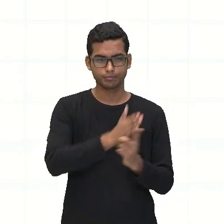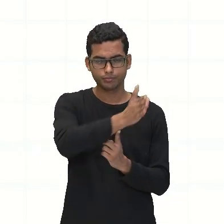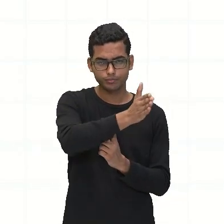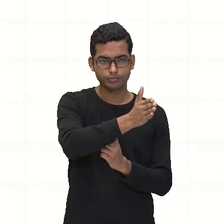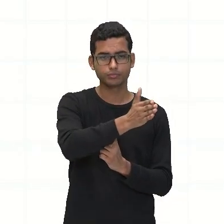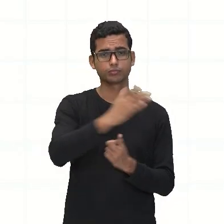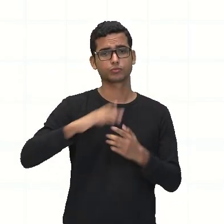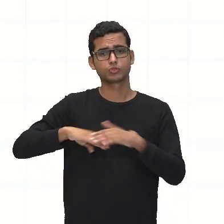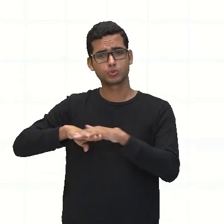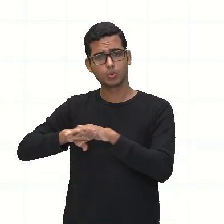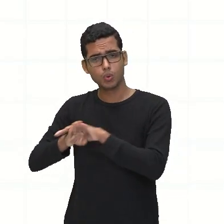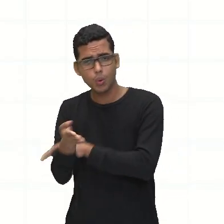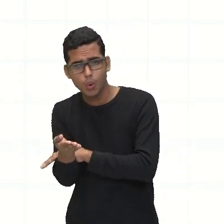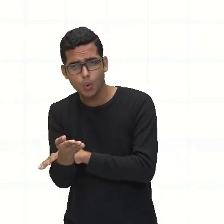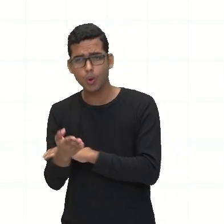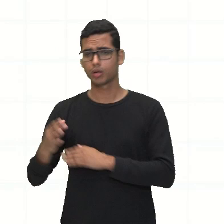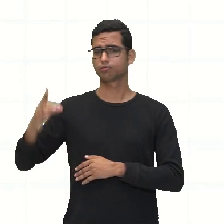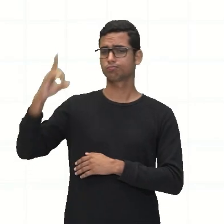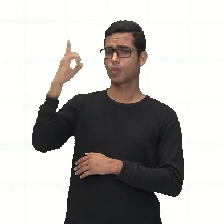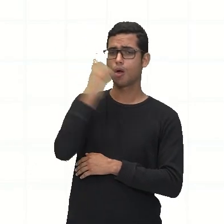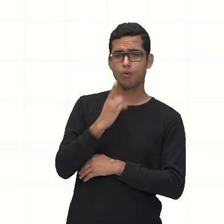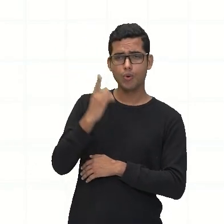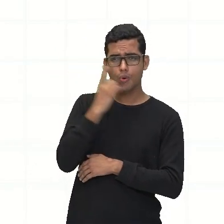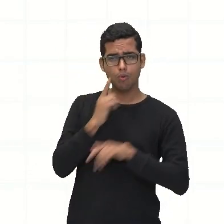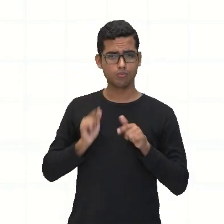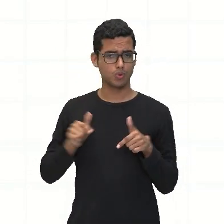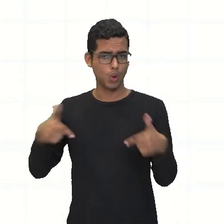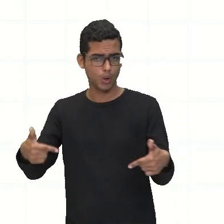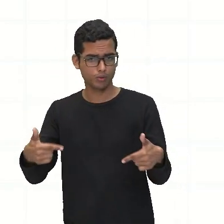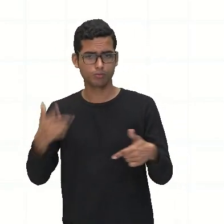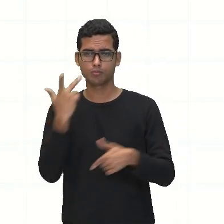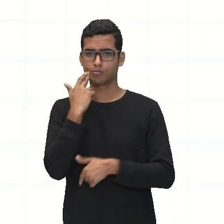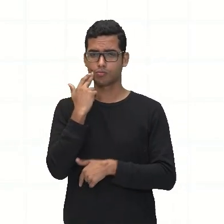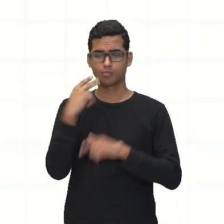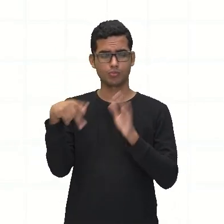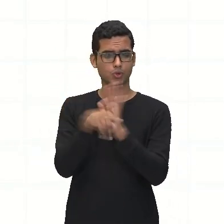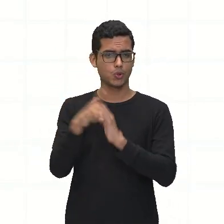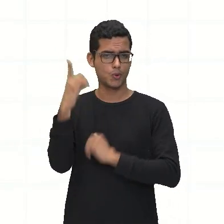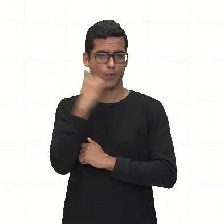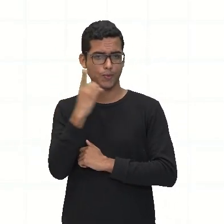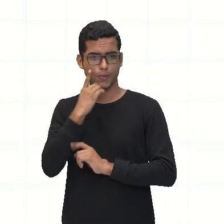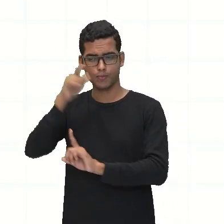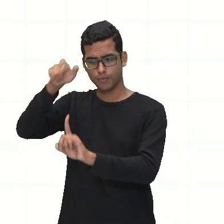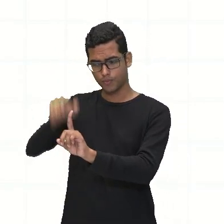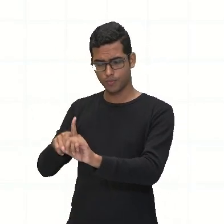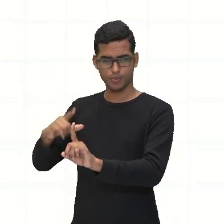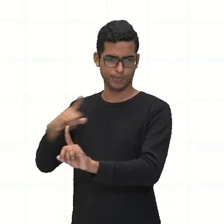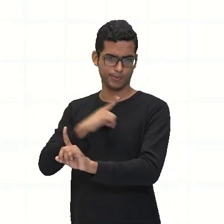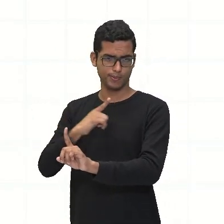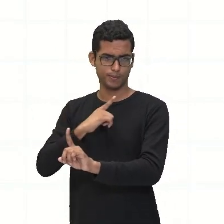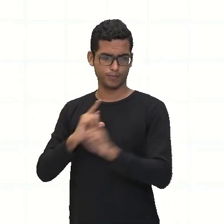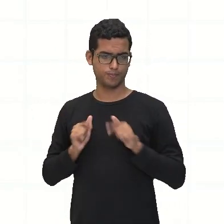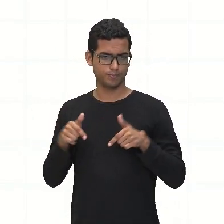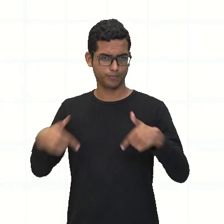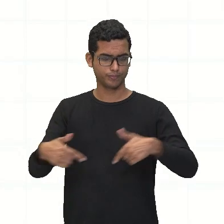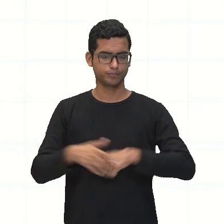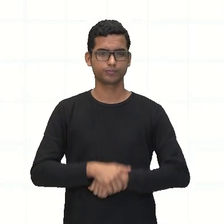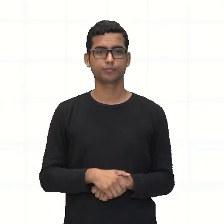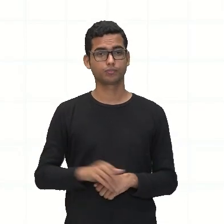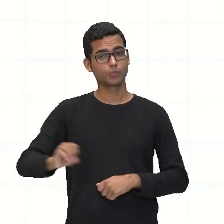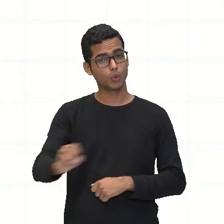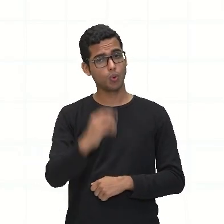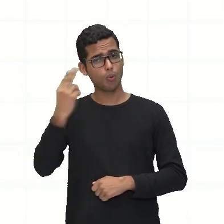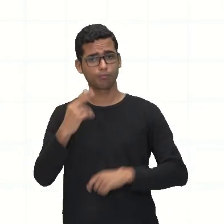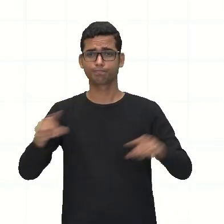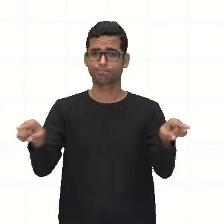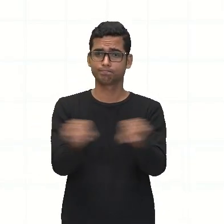um hábito, uma rotina, algo do dia a dia que o eu poético, o eu lírico realiza. Ou